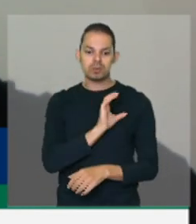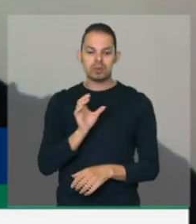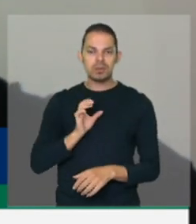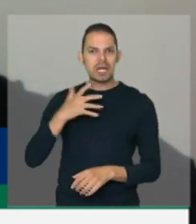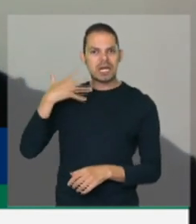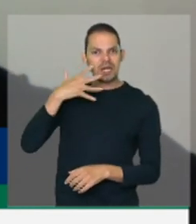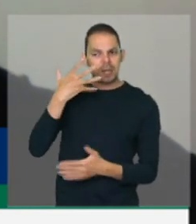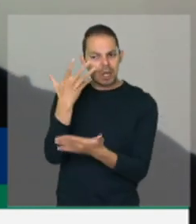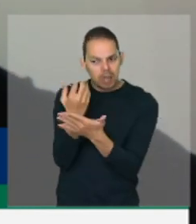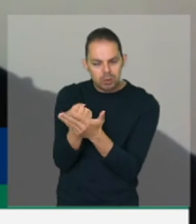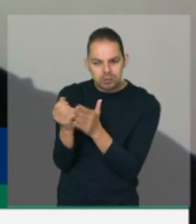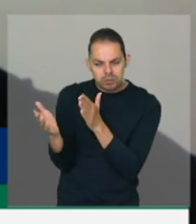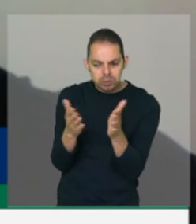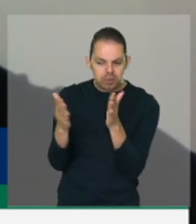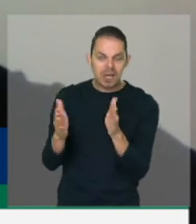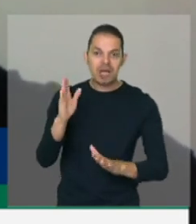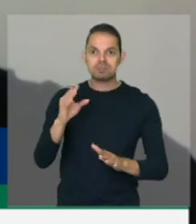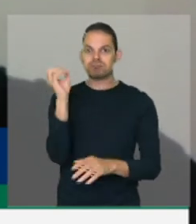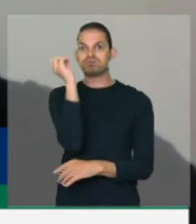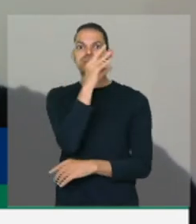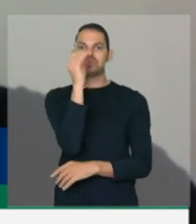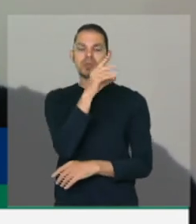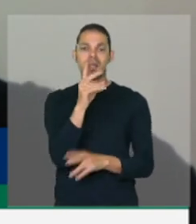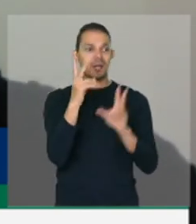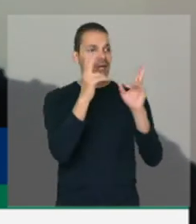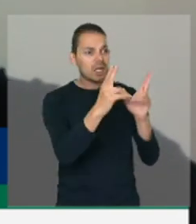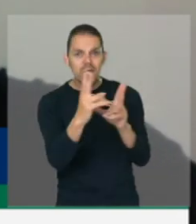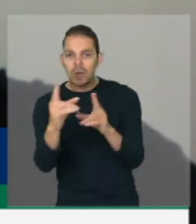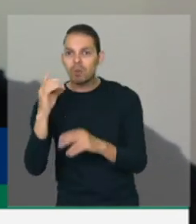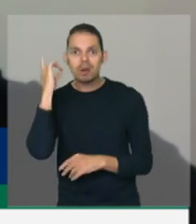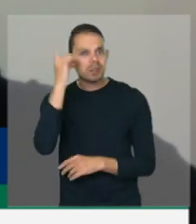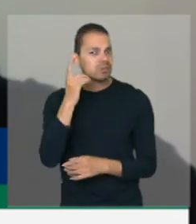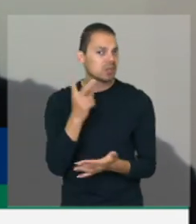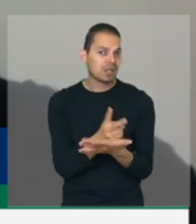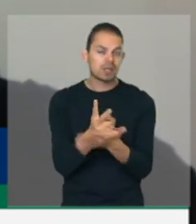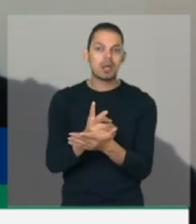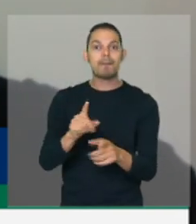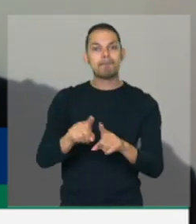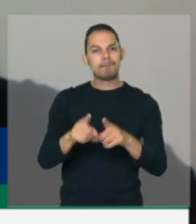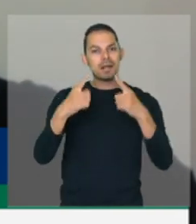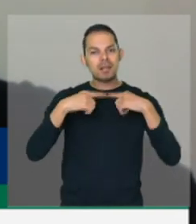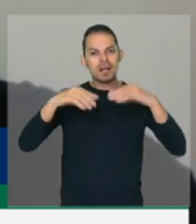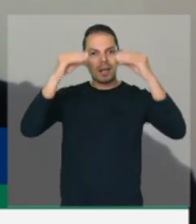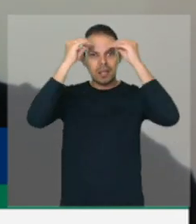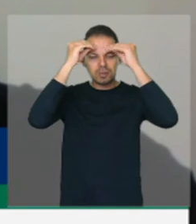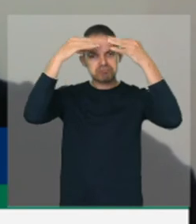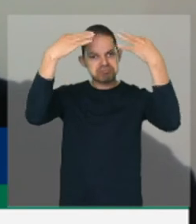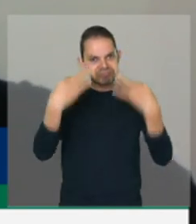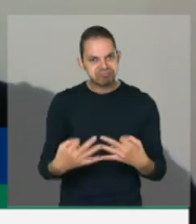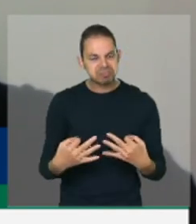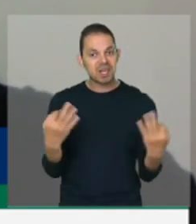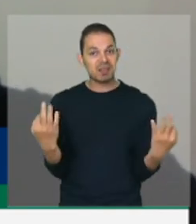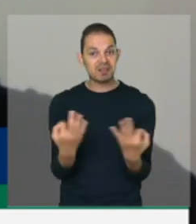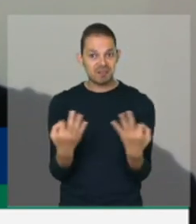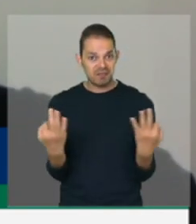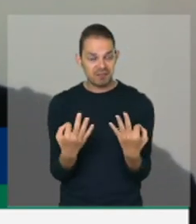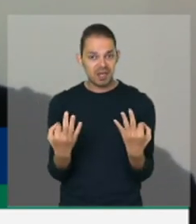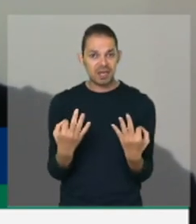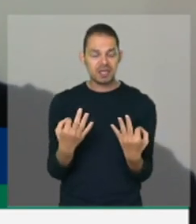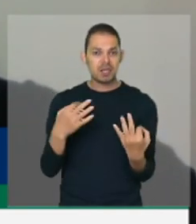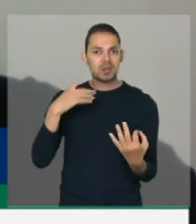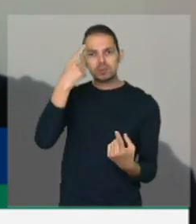ter exagerado no tom, mas como tantos outros deputados, mas sempre uma linguagem verbal, coloquial, perfeita, uma ótima concatenação